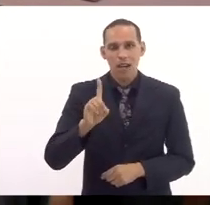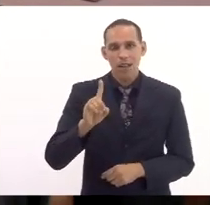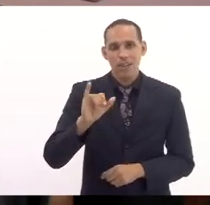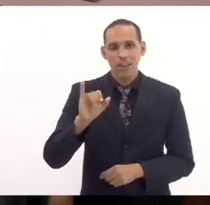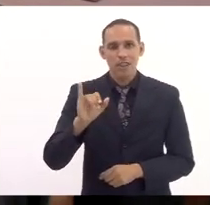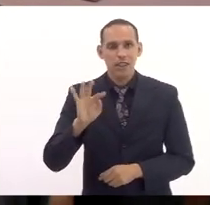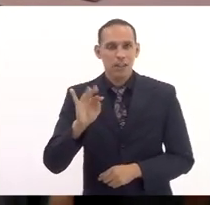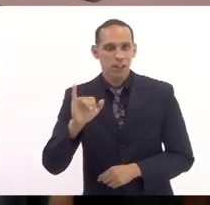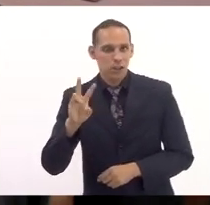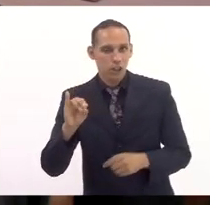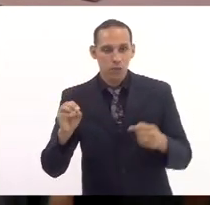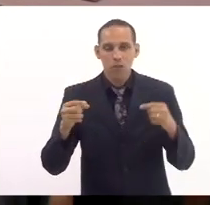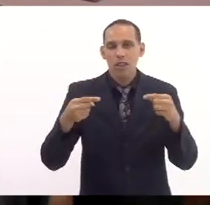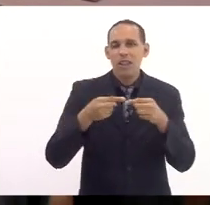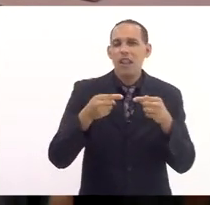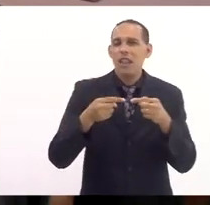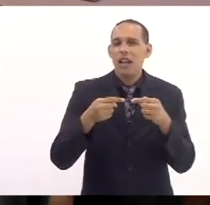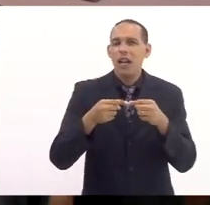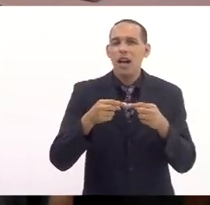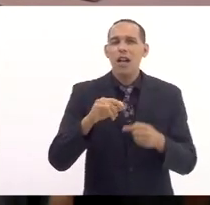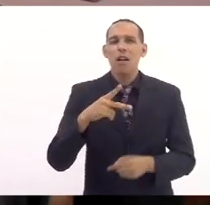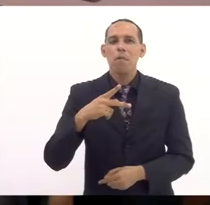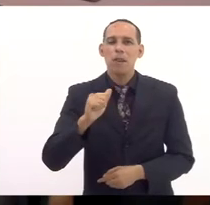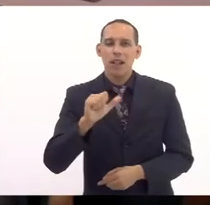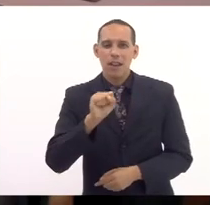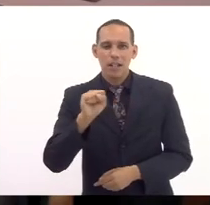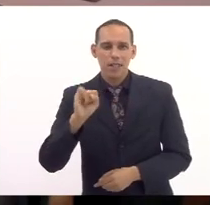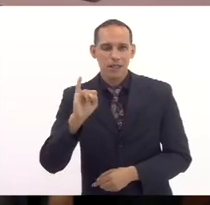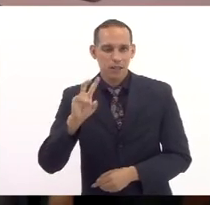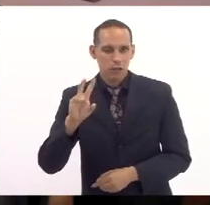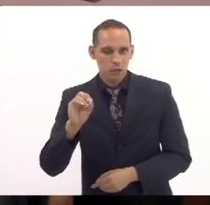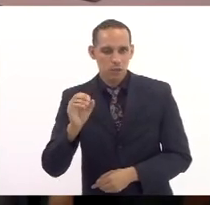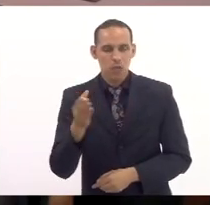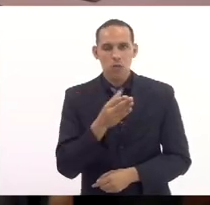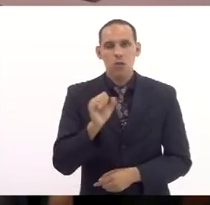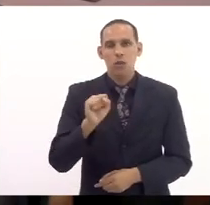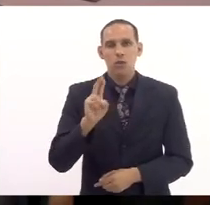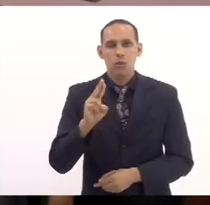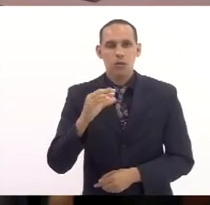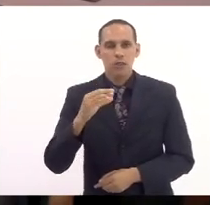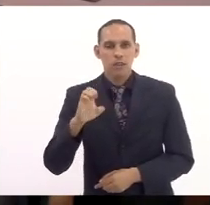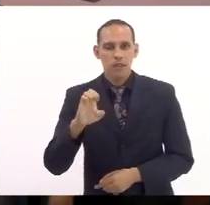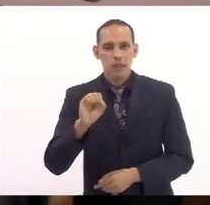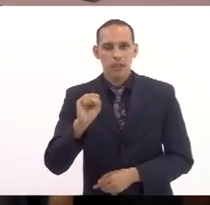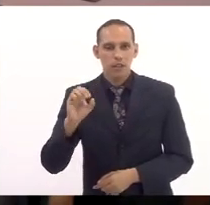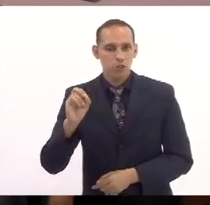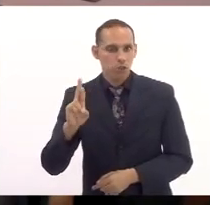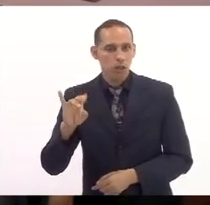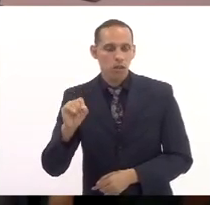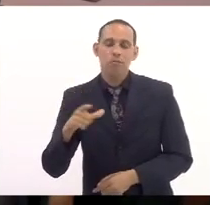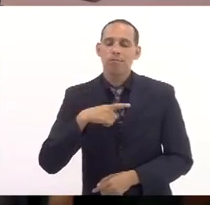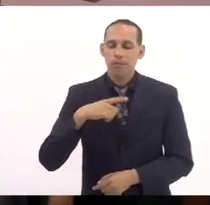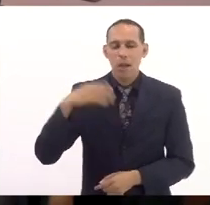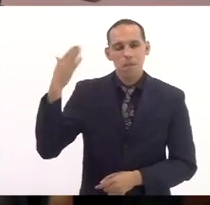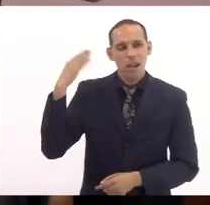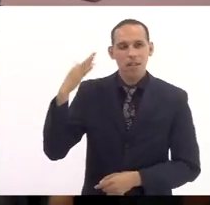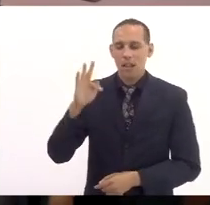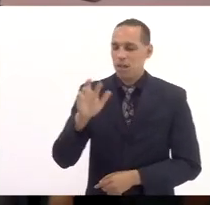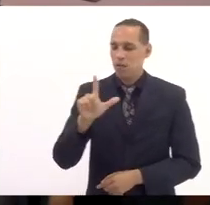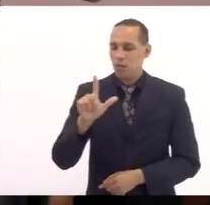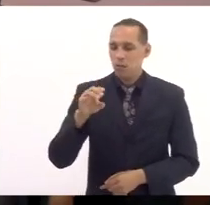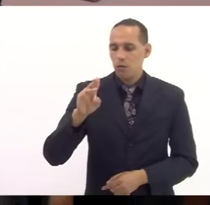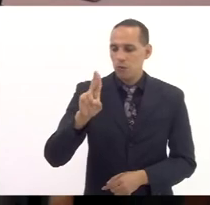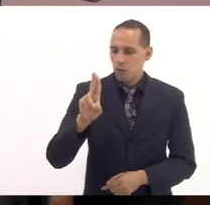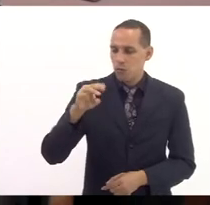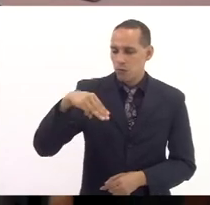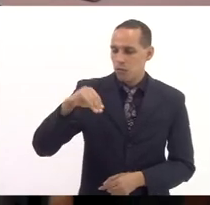sucessório. O que quer dizer esse passivo sucessório? O passivo que se tinha? Que existia na época da Flumitrens e